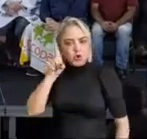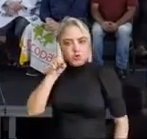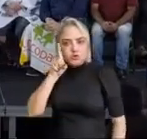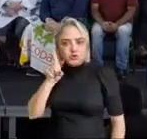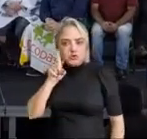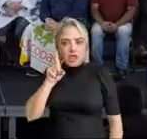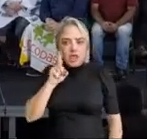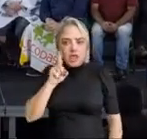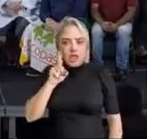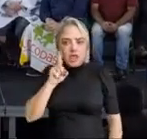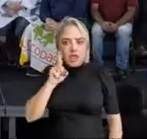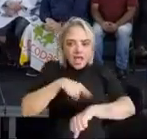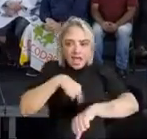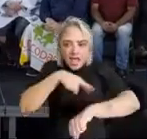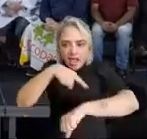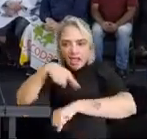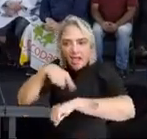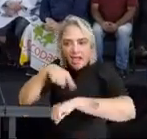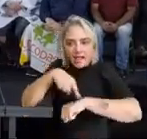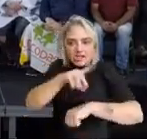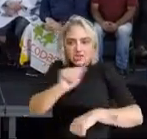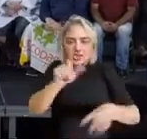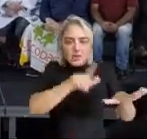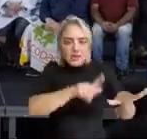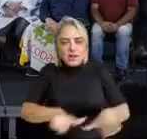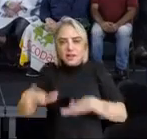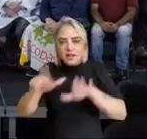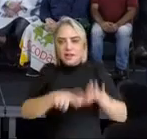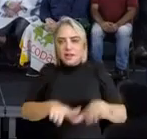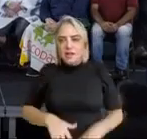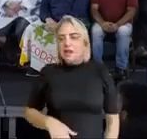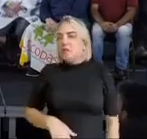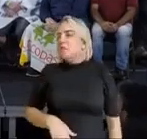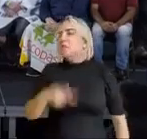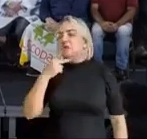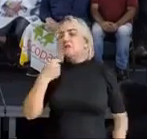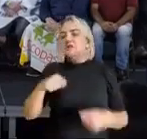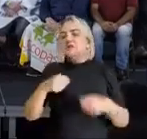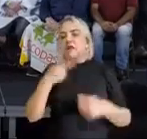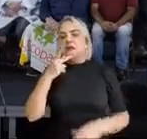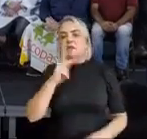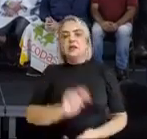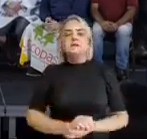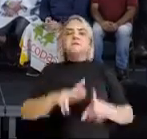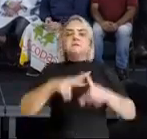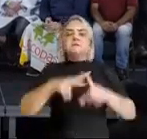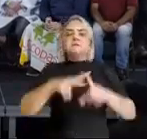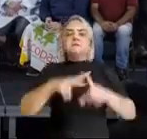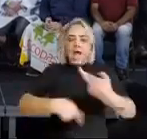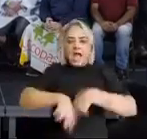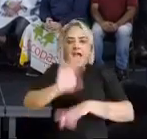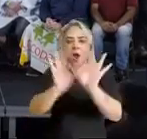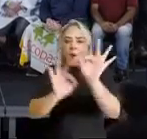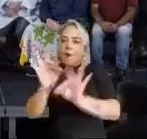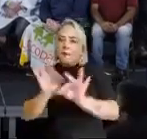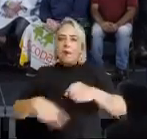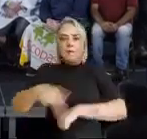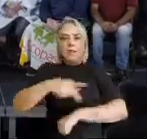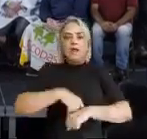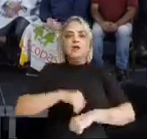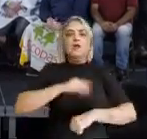hora e cada semana, não precisa falar mal de ninguém, a consertar esse país. Eu vou chamar os